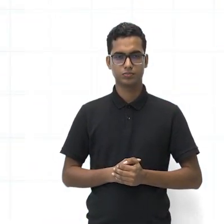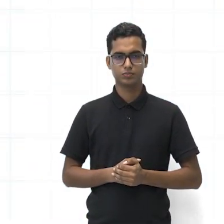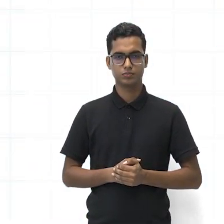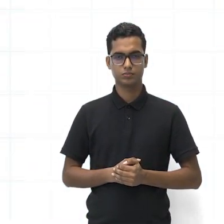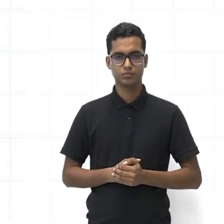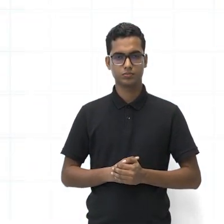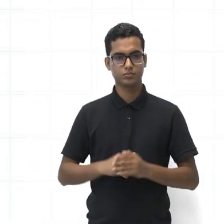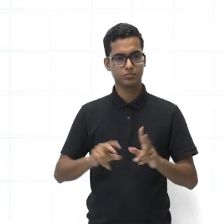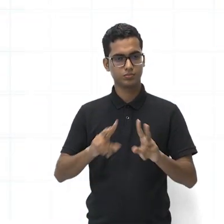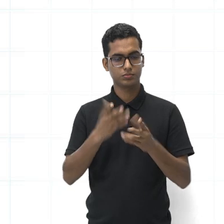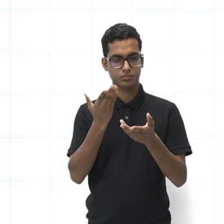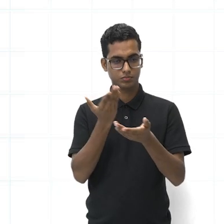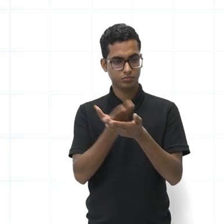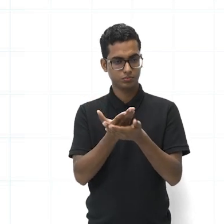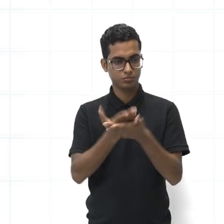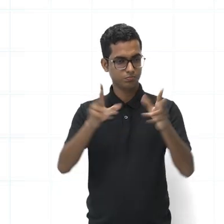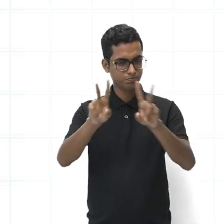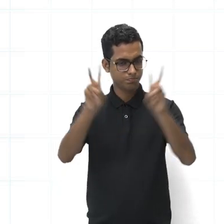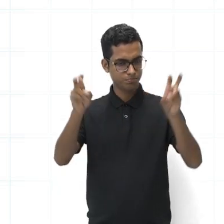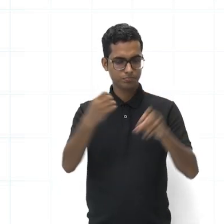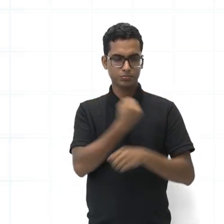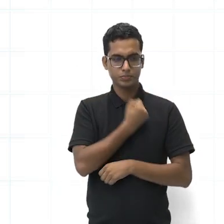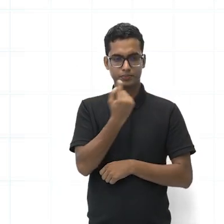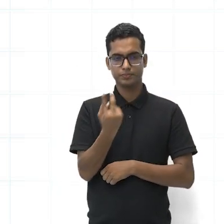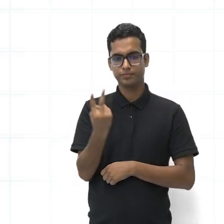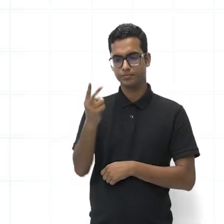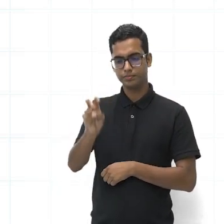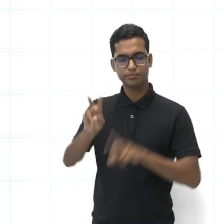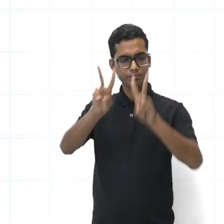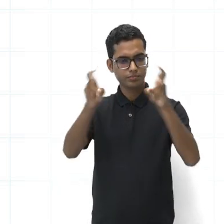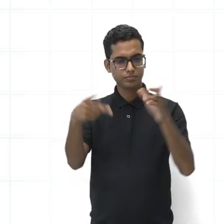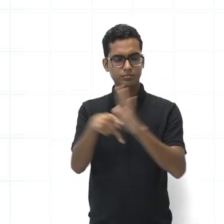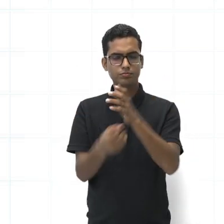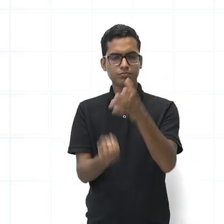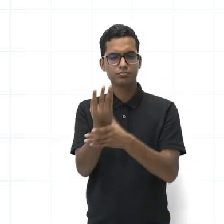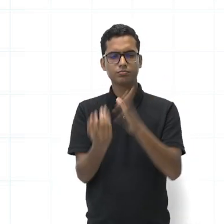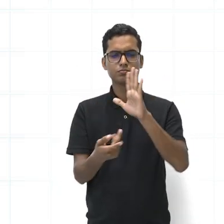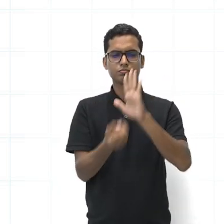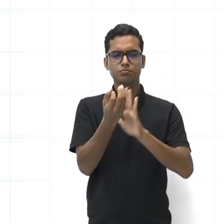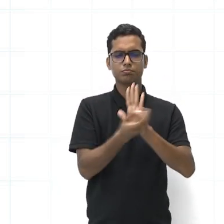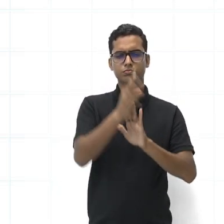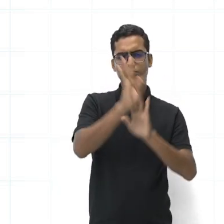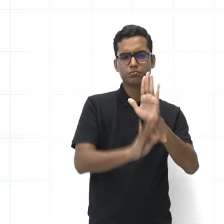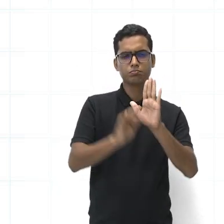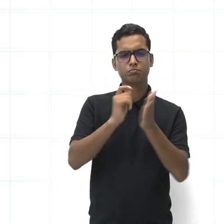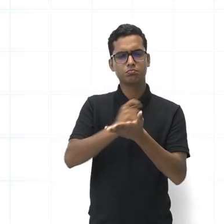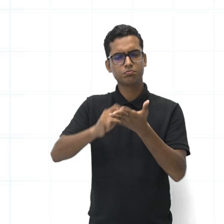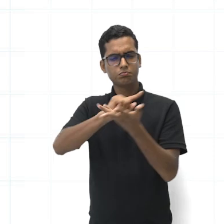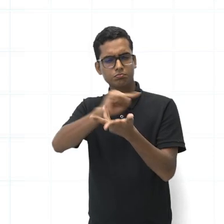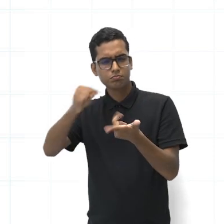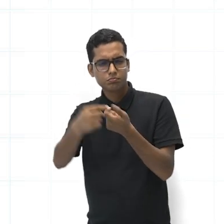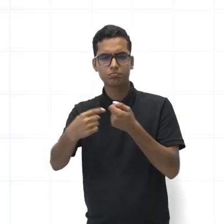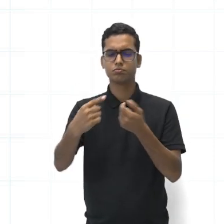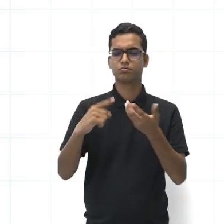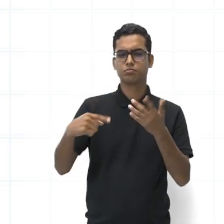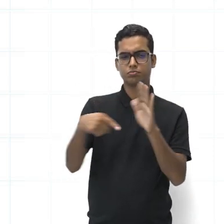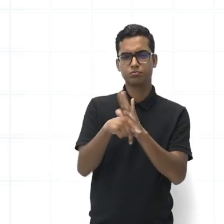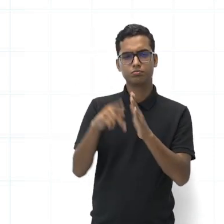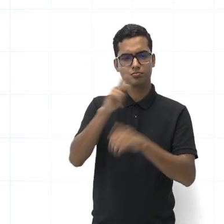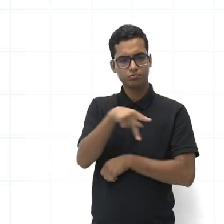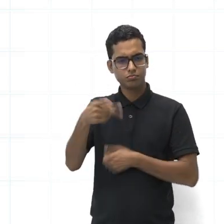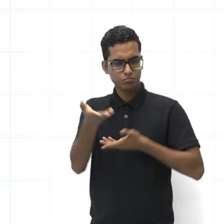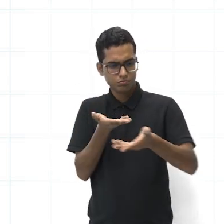Então, nosso objeto de conhecimento, aula 25, produção de textos escritos em formatos diversos com a mediação do professor.